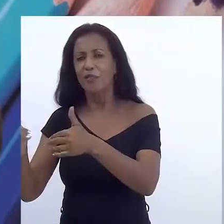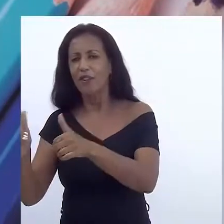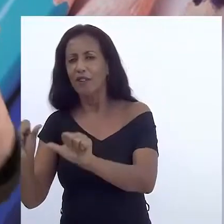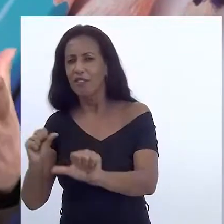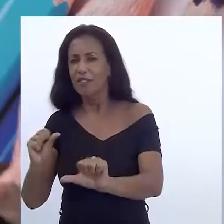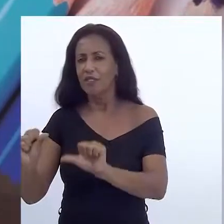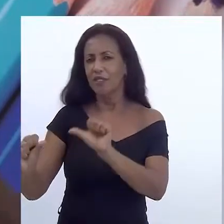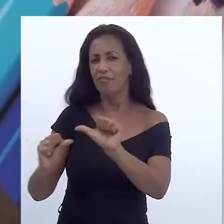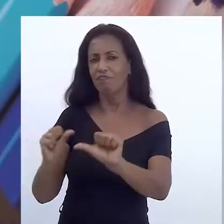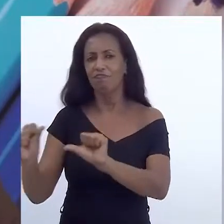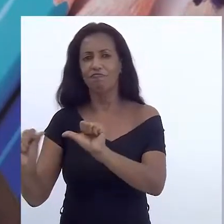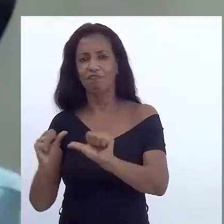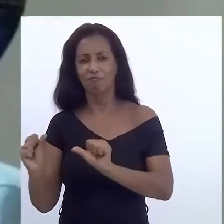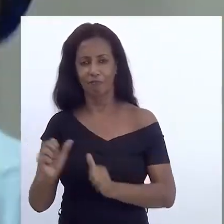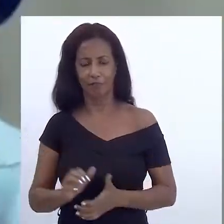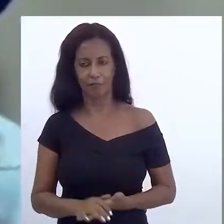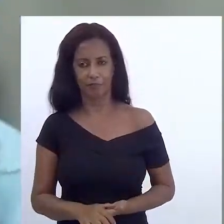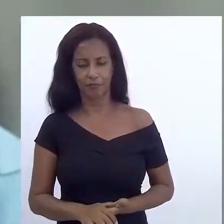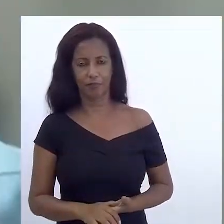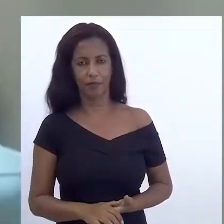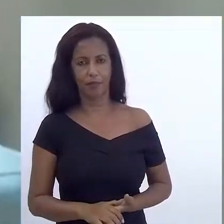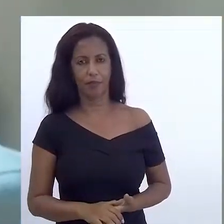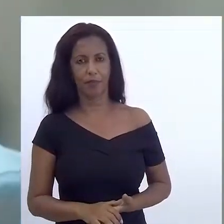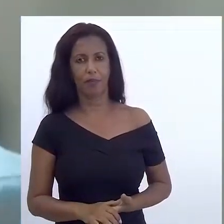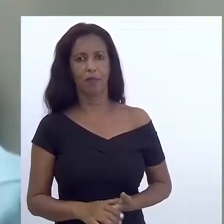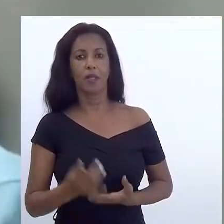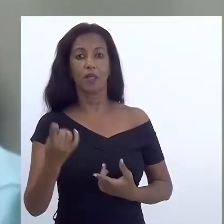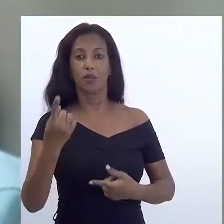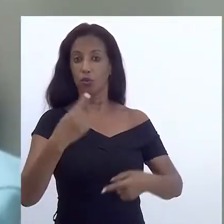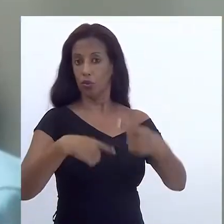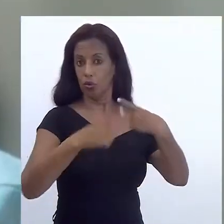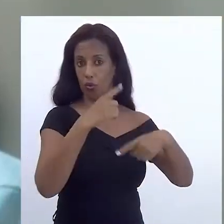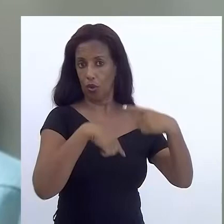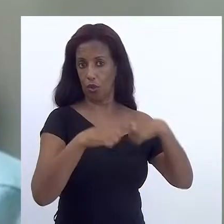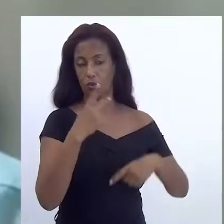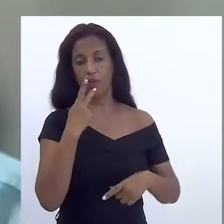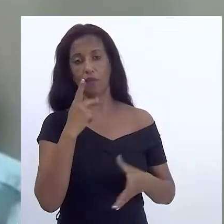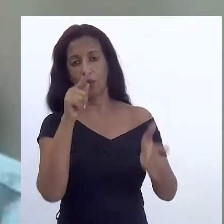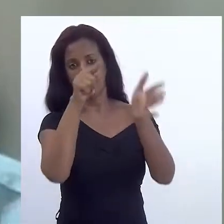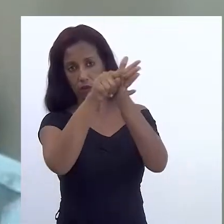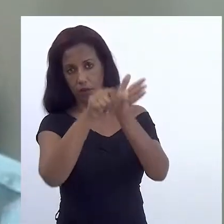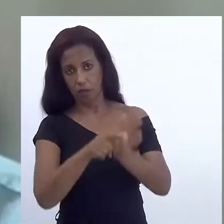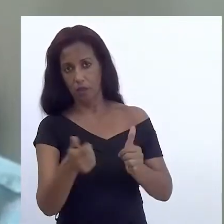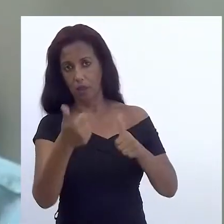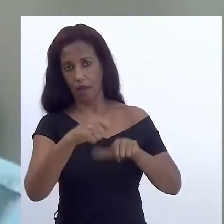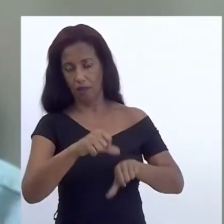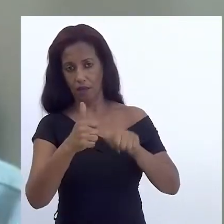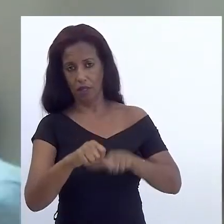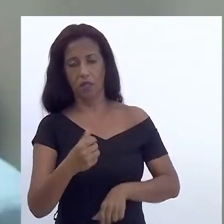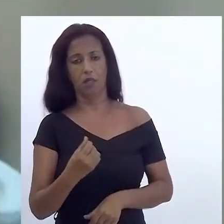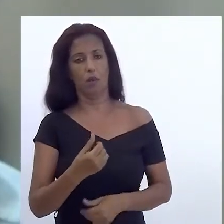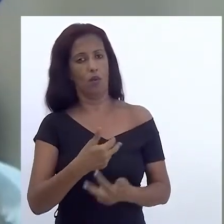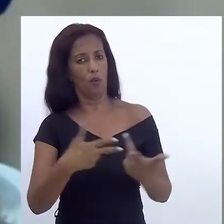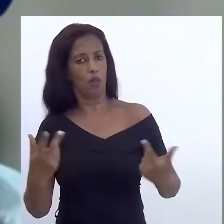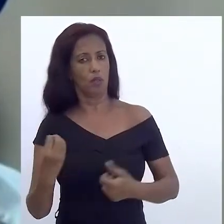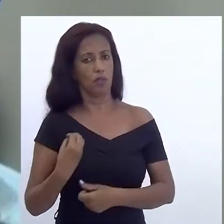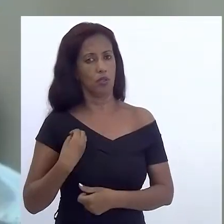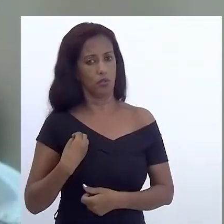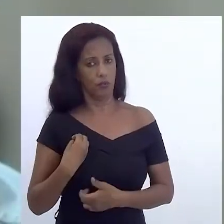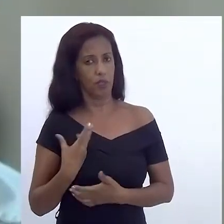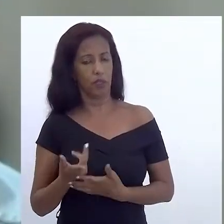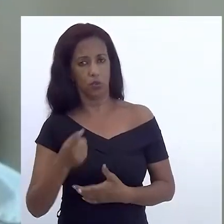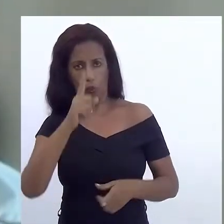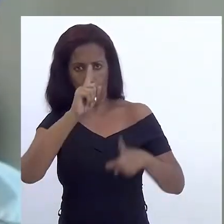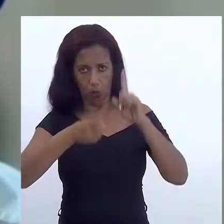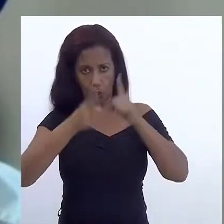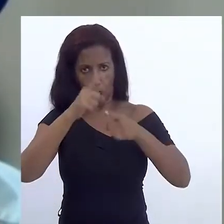se desenvolvendo? Só retomando um pouquinho antes, que eu comecei a falar do questionário, né, de avaliação de qualidade de vida, sobre o domínio,